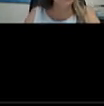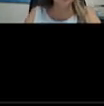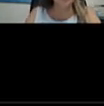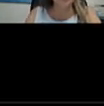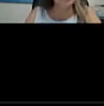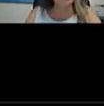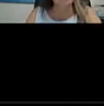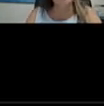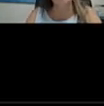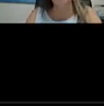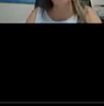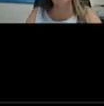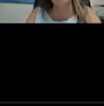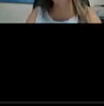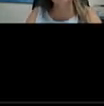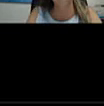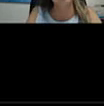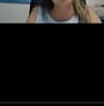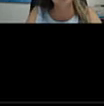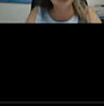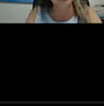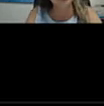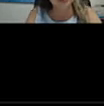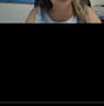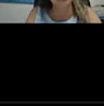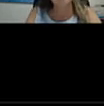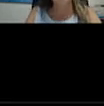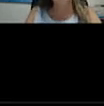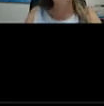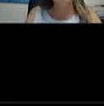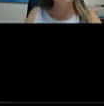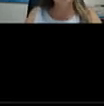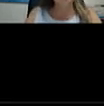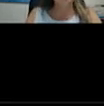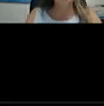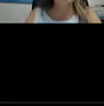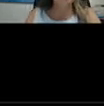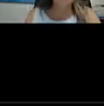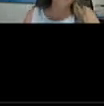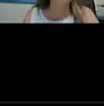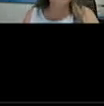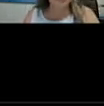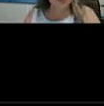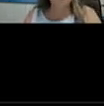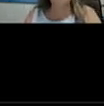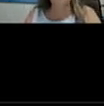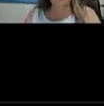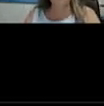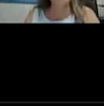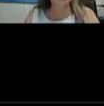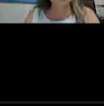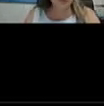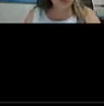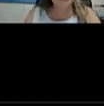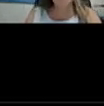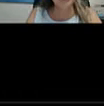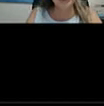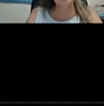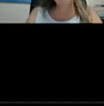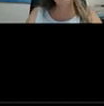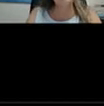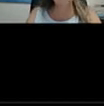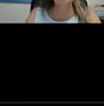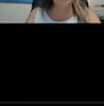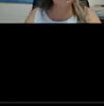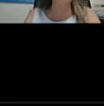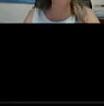Porque ele realmente não sabia ler e escrever nada, mas ele era um menino bastante inteligente. Então, assim, são fatos reais que, de repente, a gente consegue compartilhar com